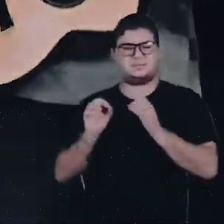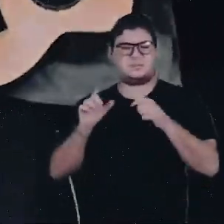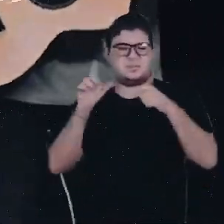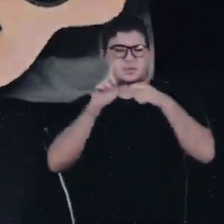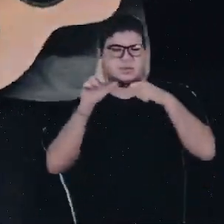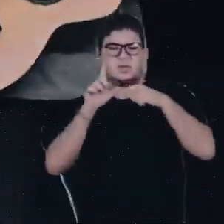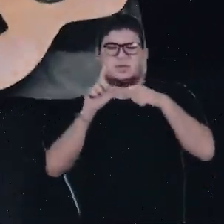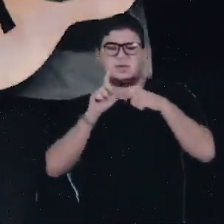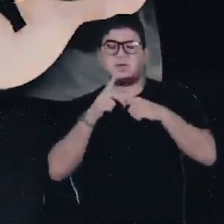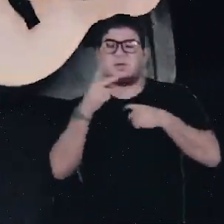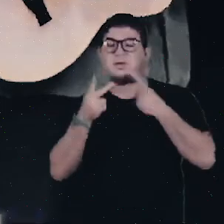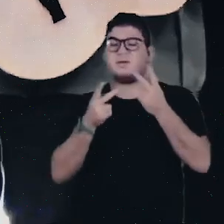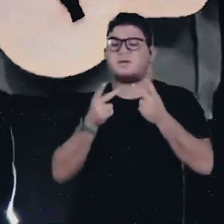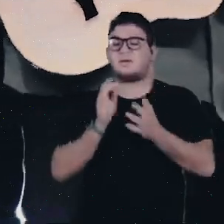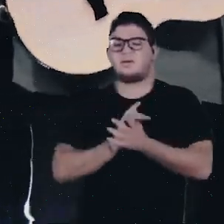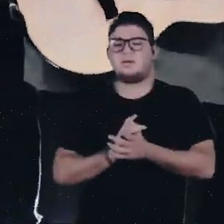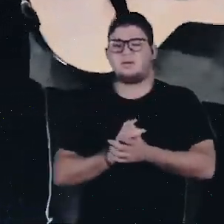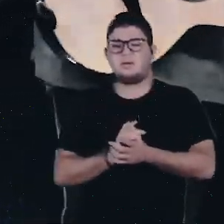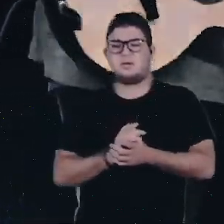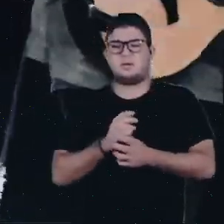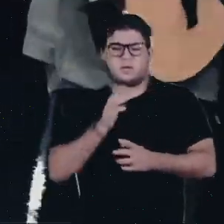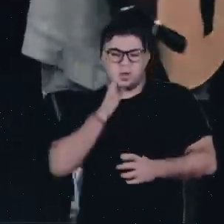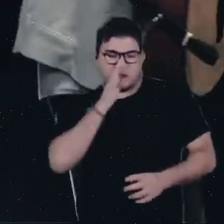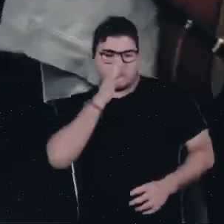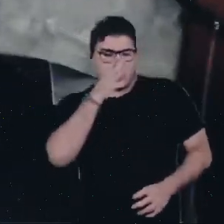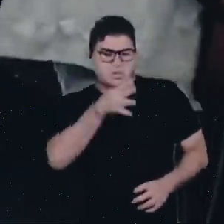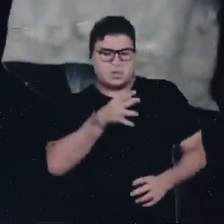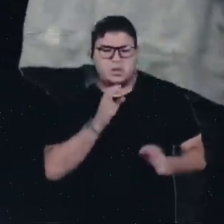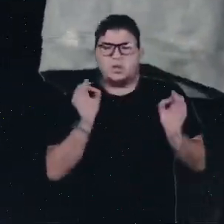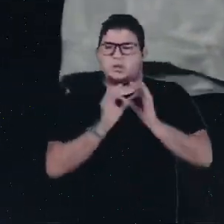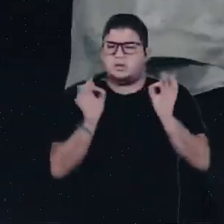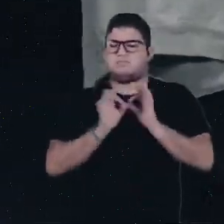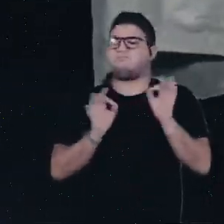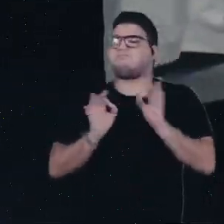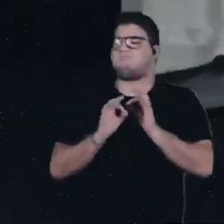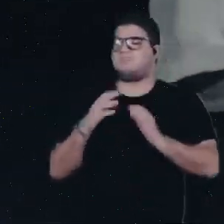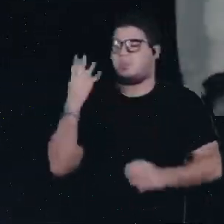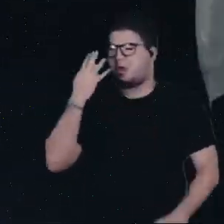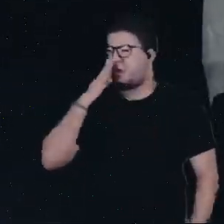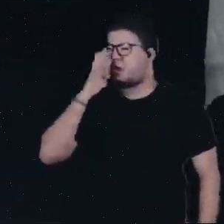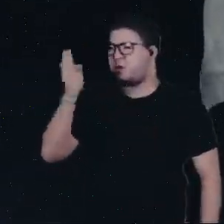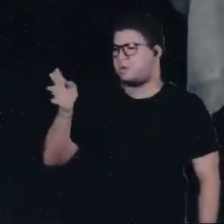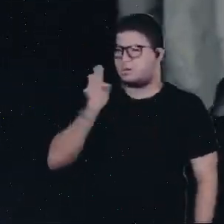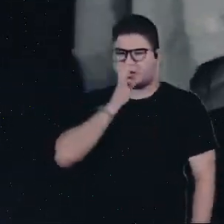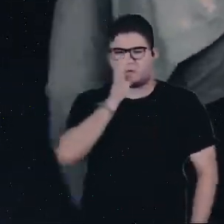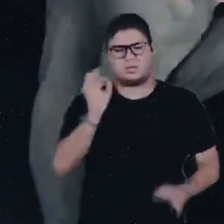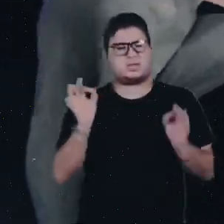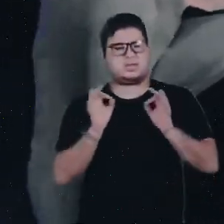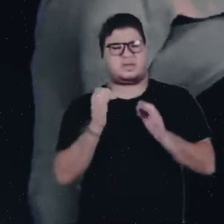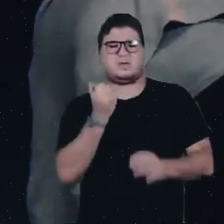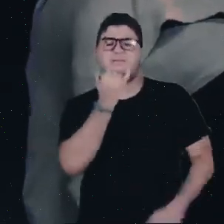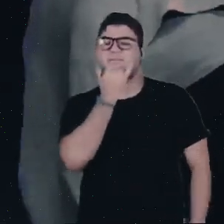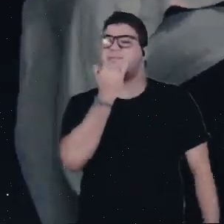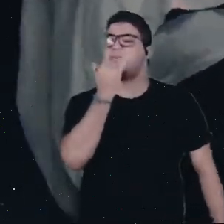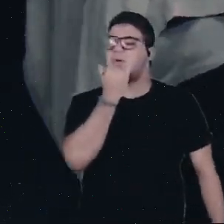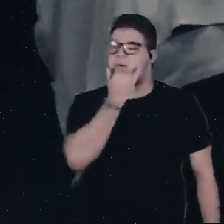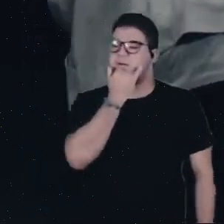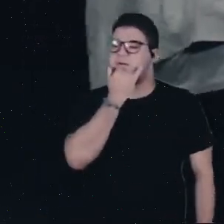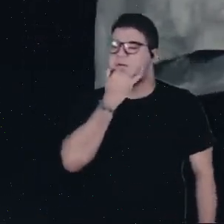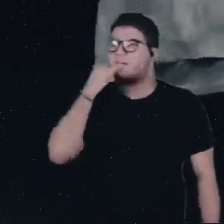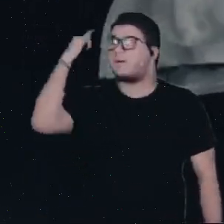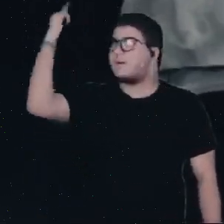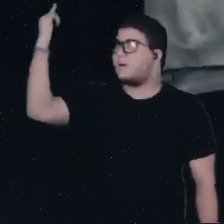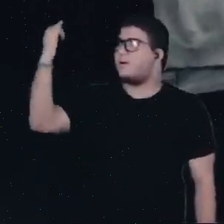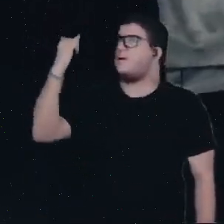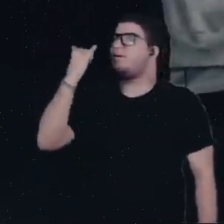Lucas 6,37 diz: não julguem, vocês não serão julgados. Não condenem, não serão condenados. Perdoem e serão